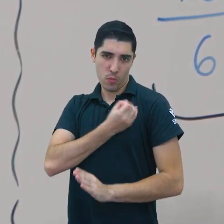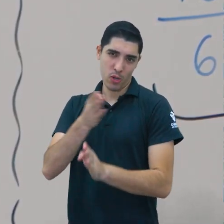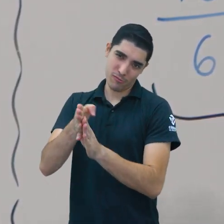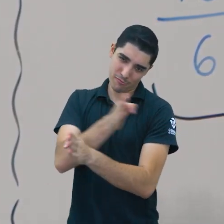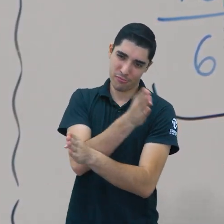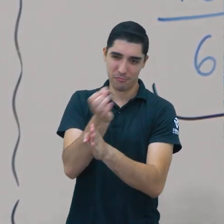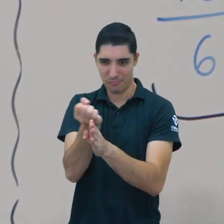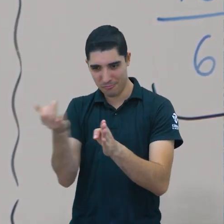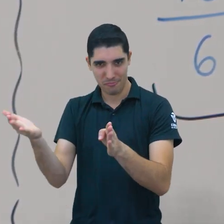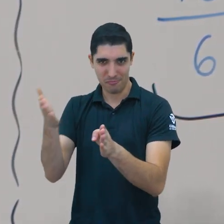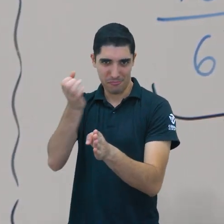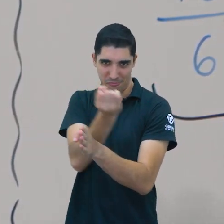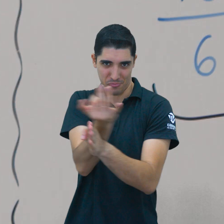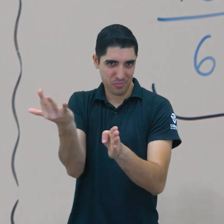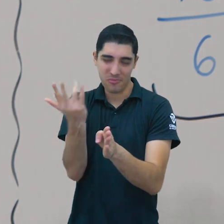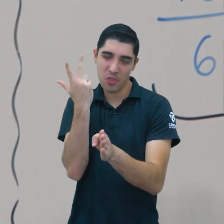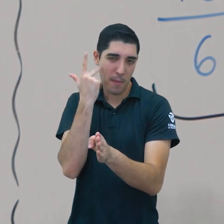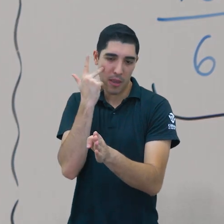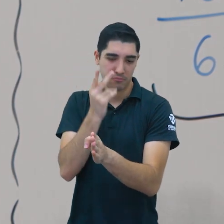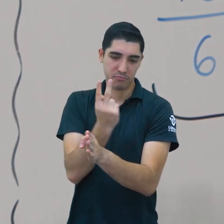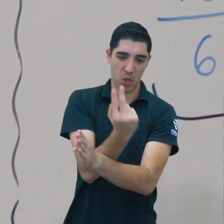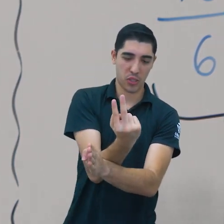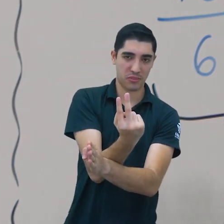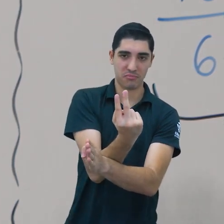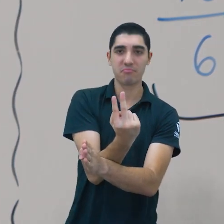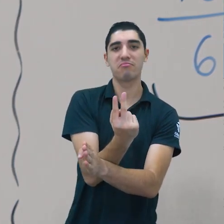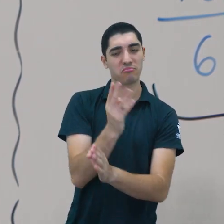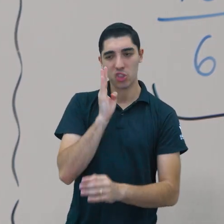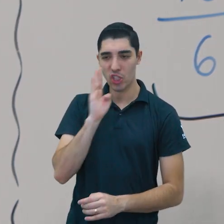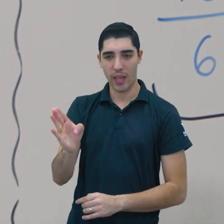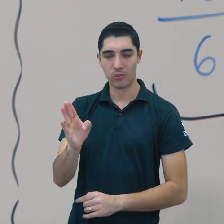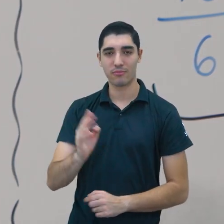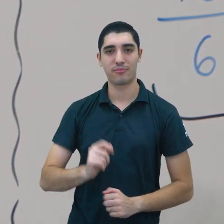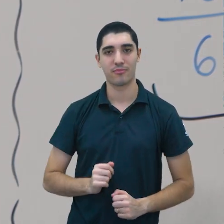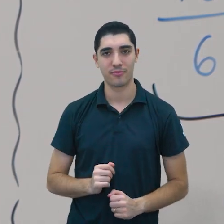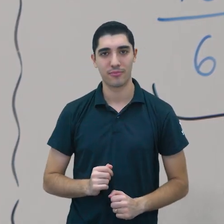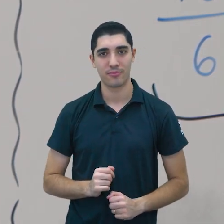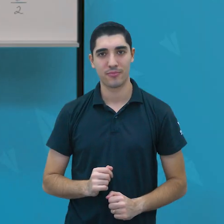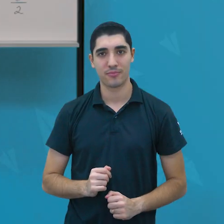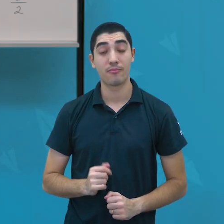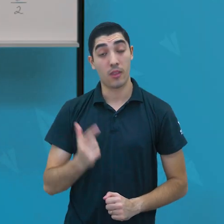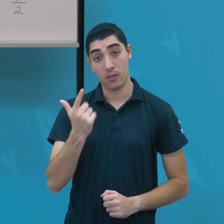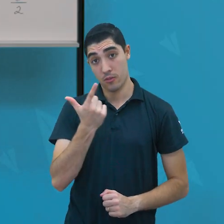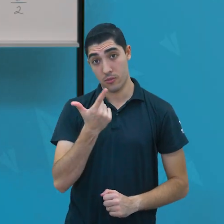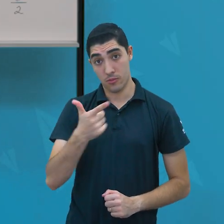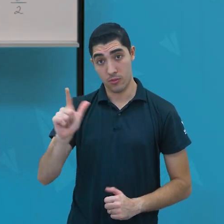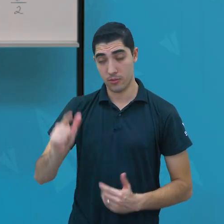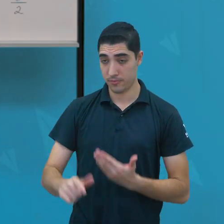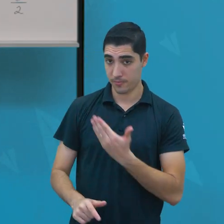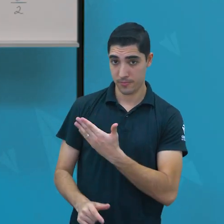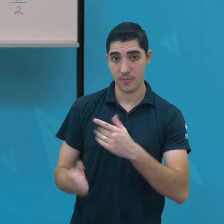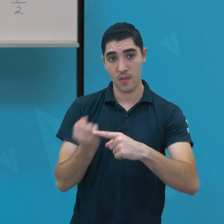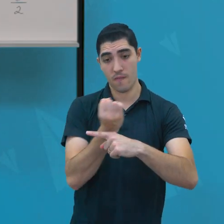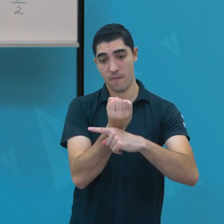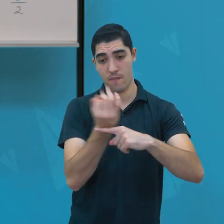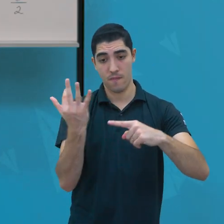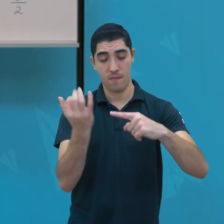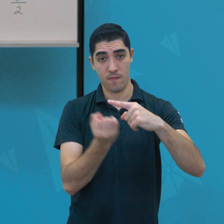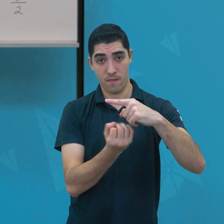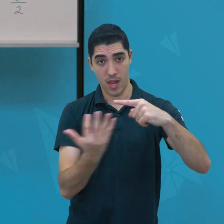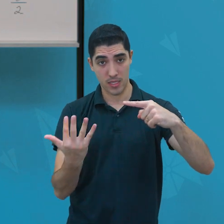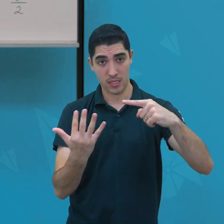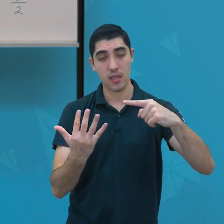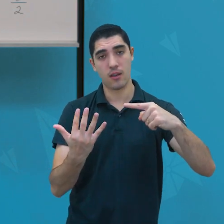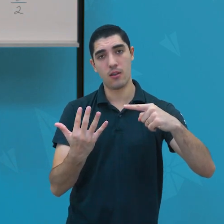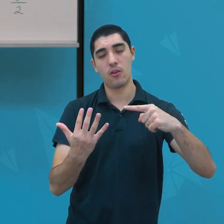1 é a mesma coisa que 2 inteiros, tá? Cheguei na minha forma irredutível. E ali nós temos também